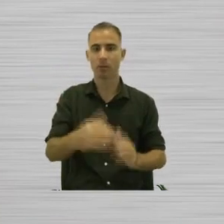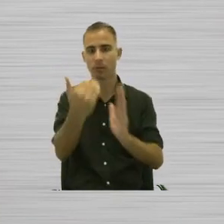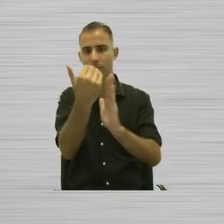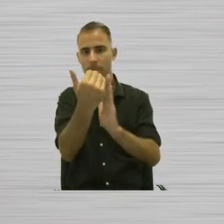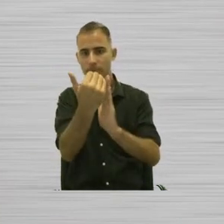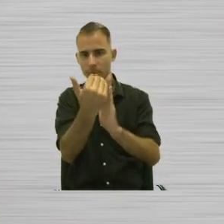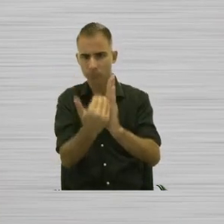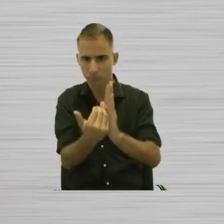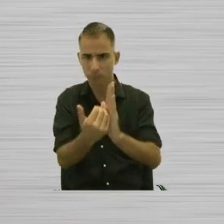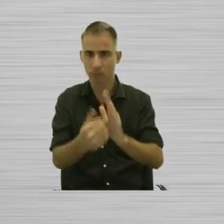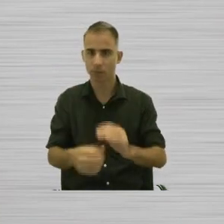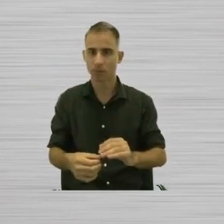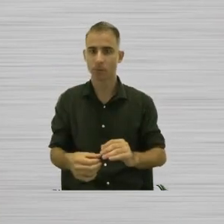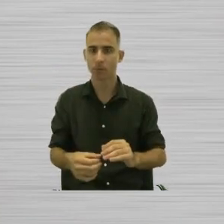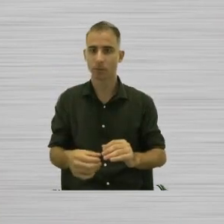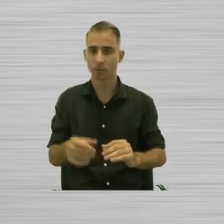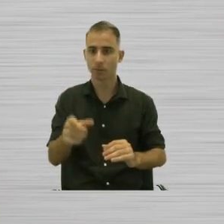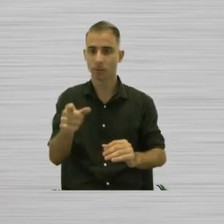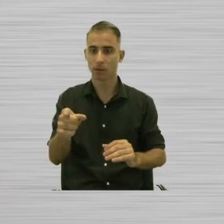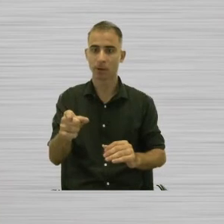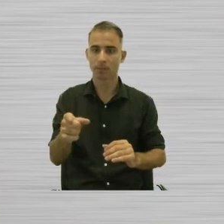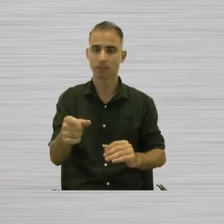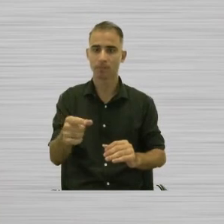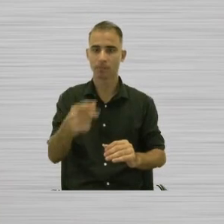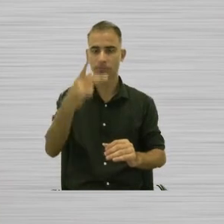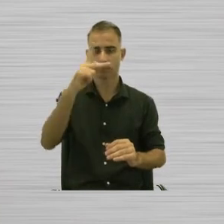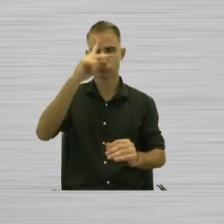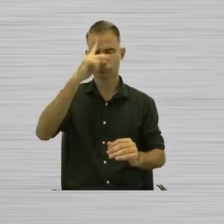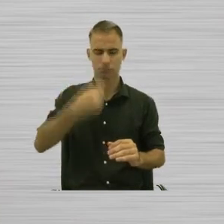demais causas, 3.